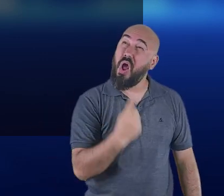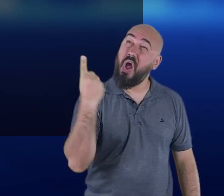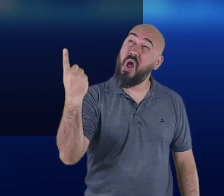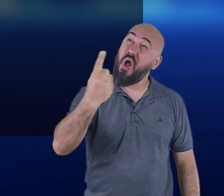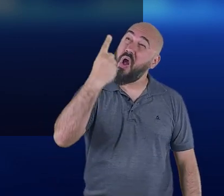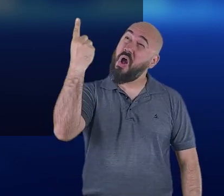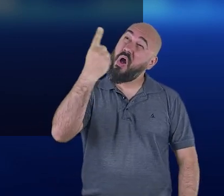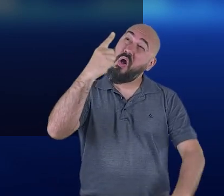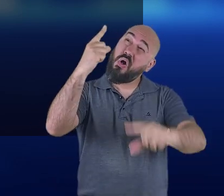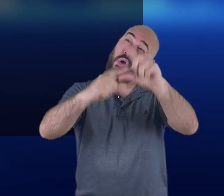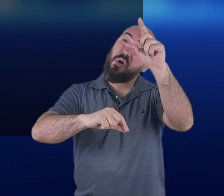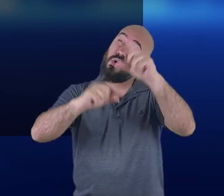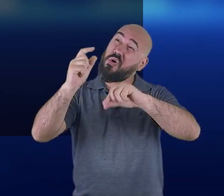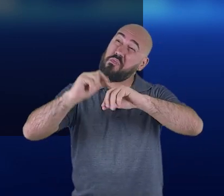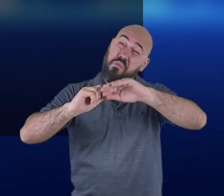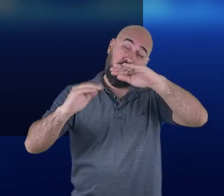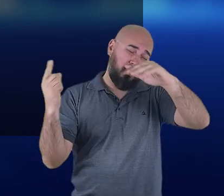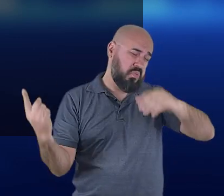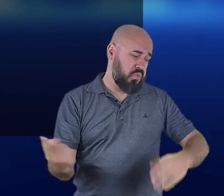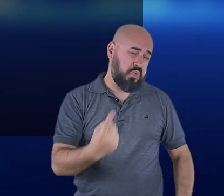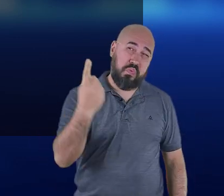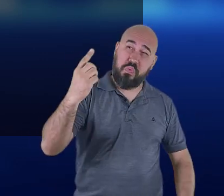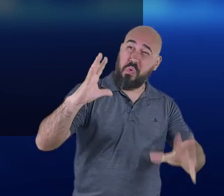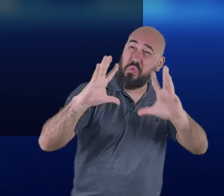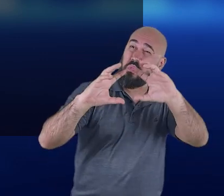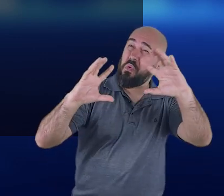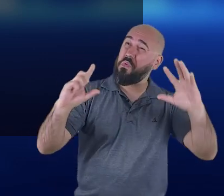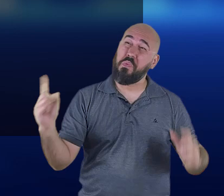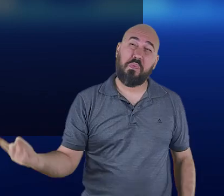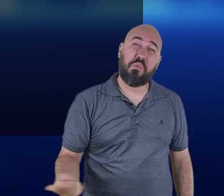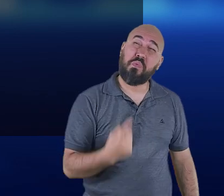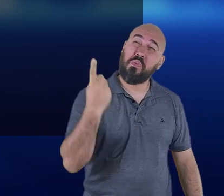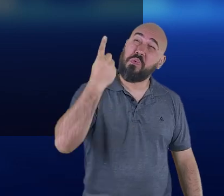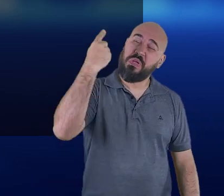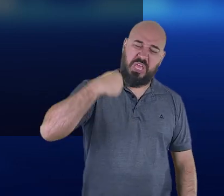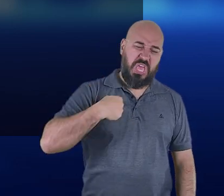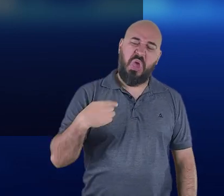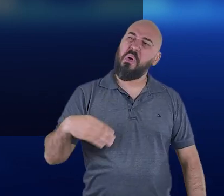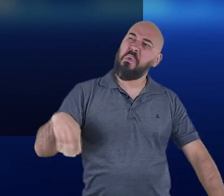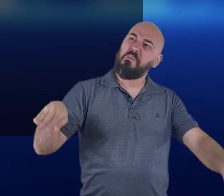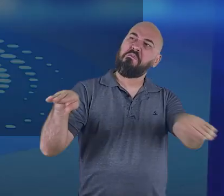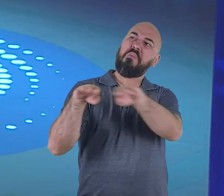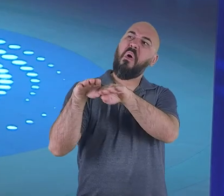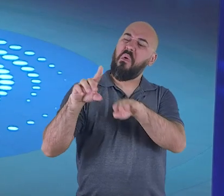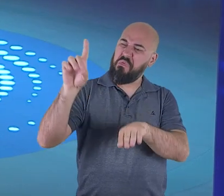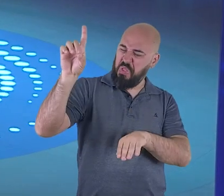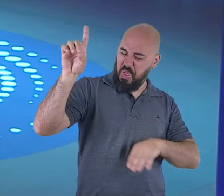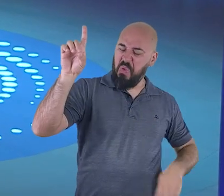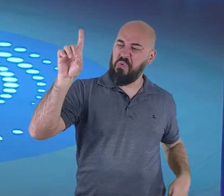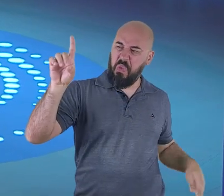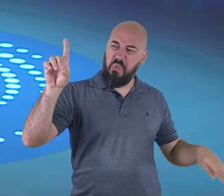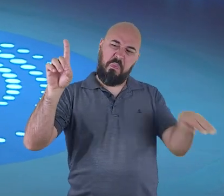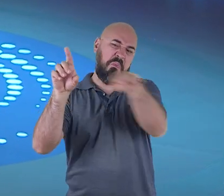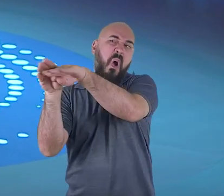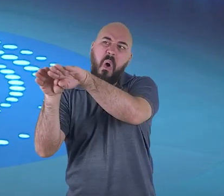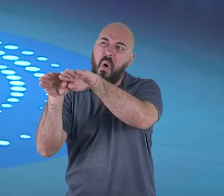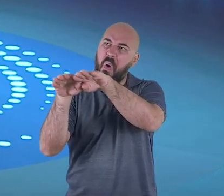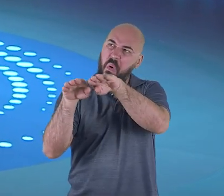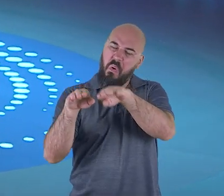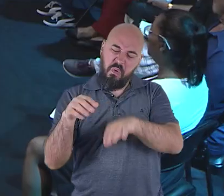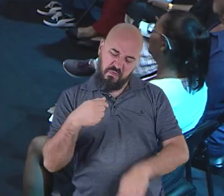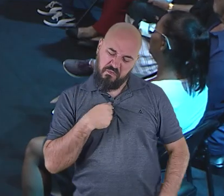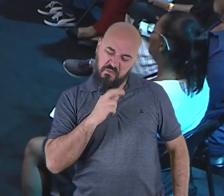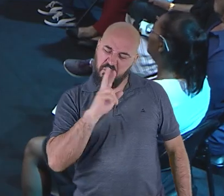Subirei acima das mais altas nuvens e serei semelhante ao Altíssimo. Orgulho ou